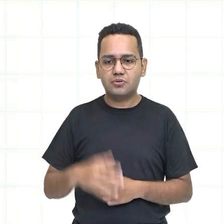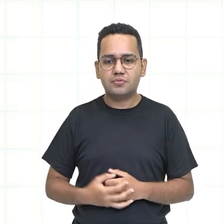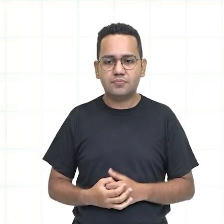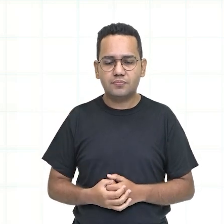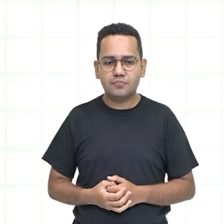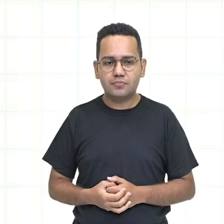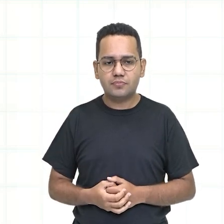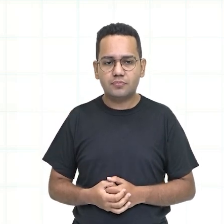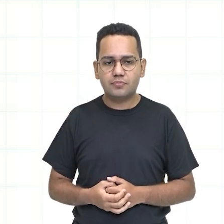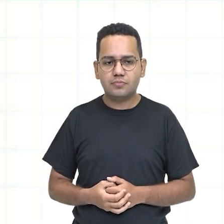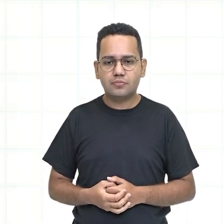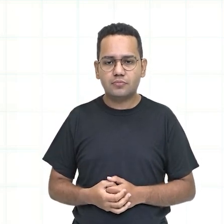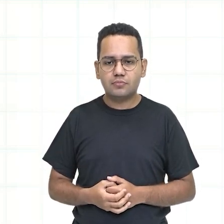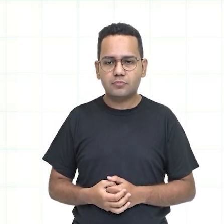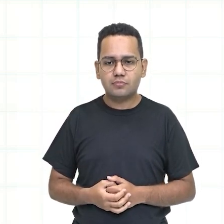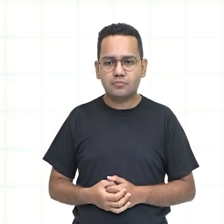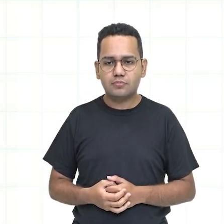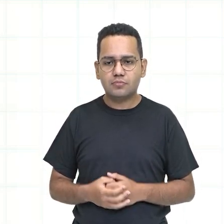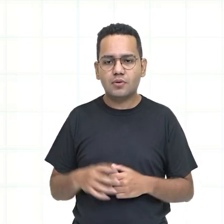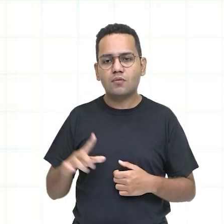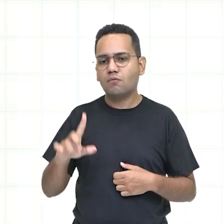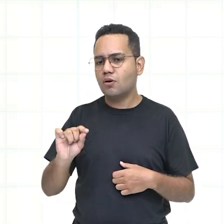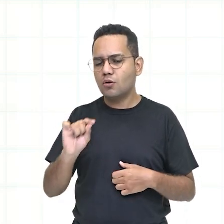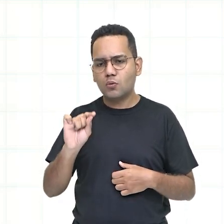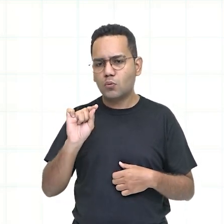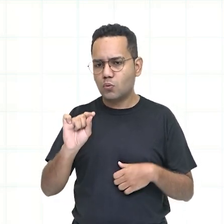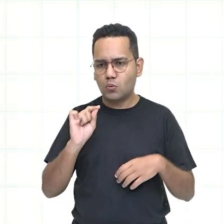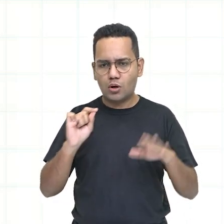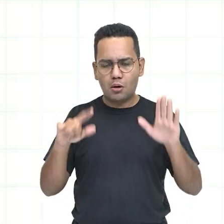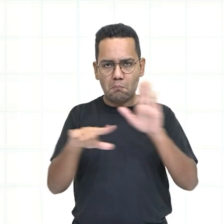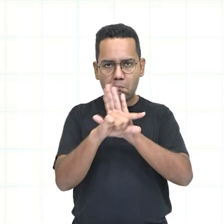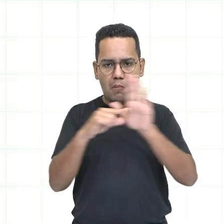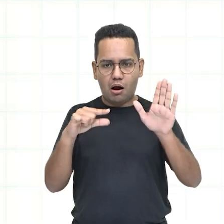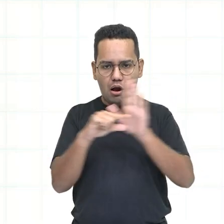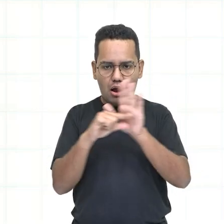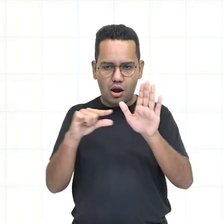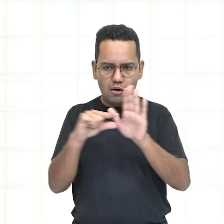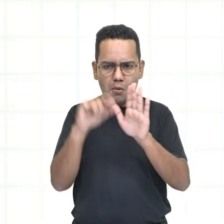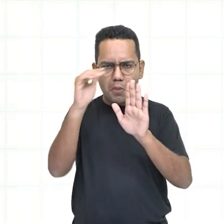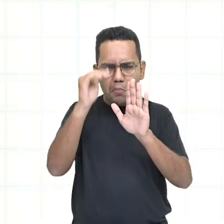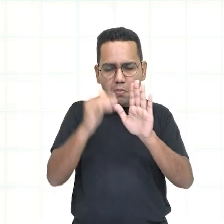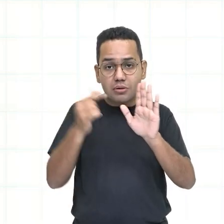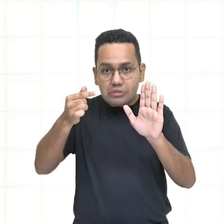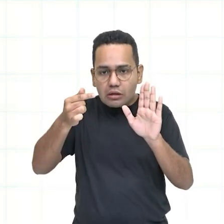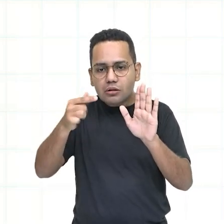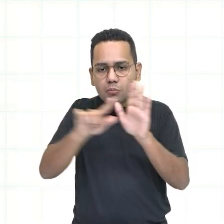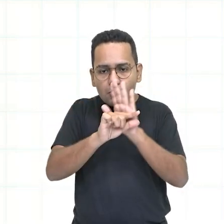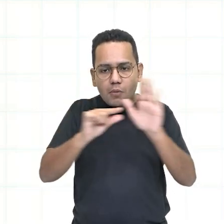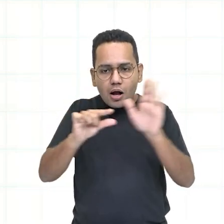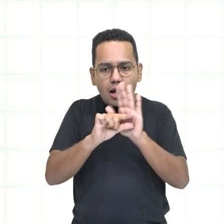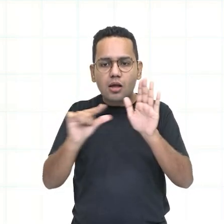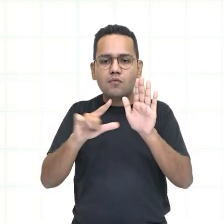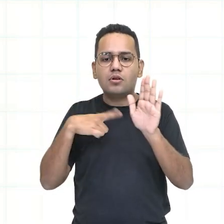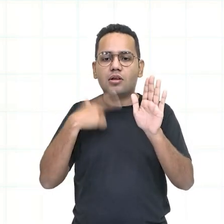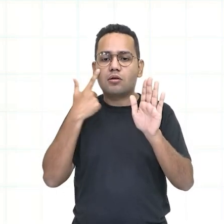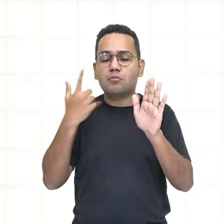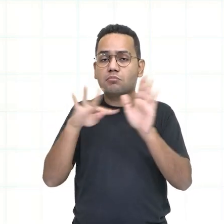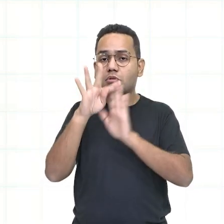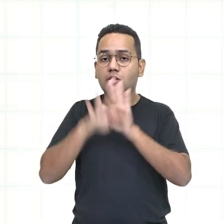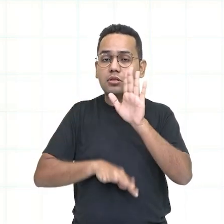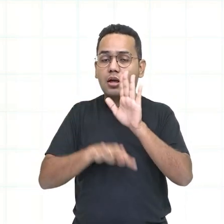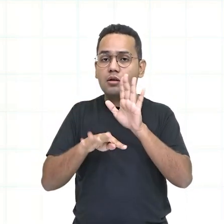do 7º parágrafo, however, there's also a lot of misleading